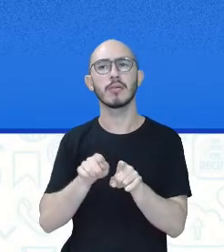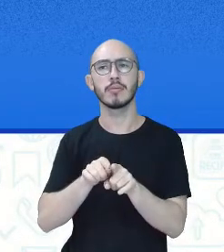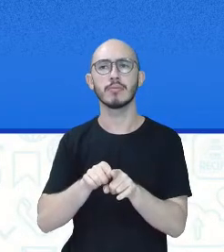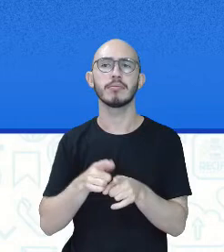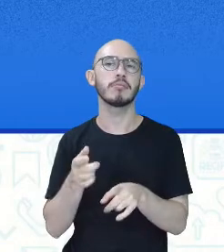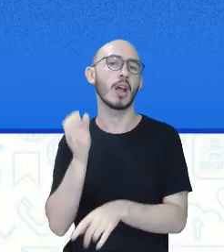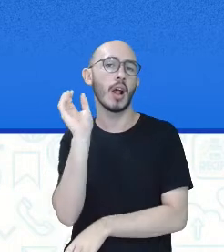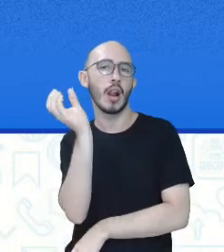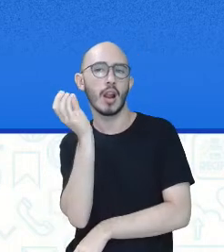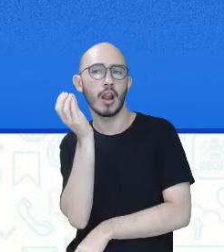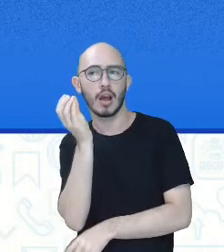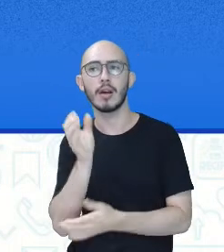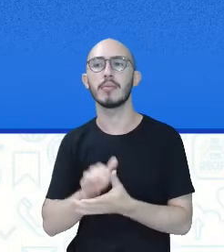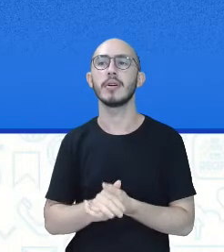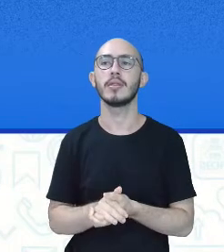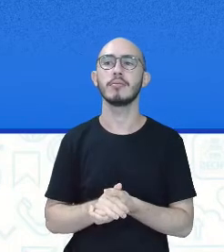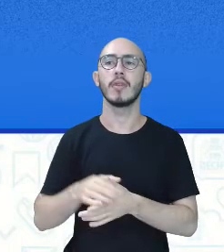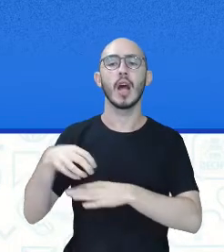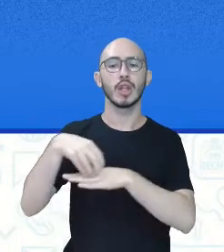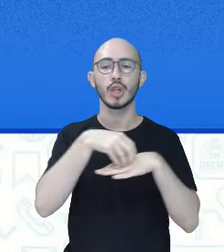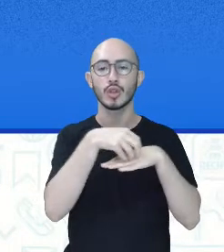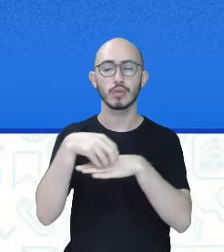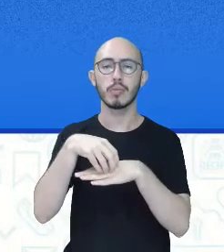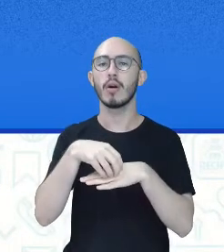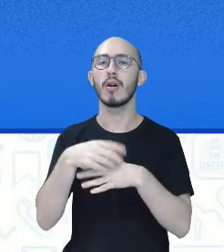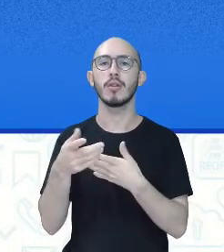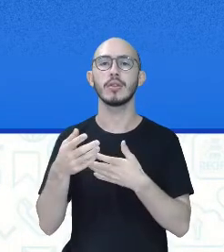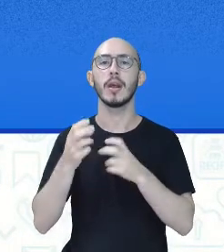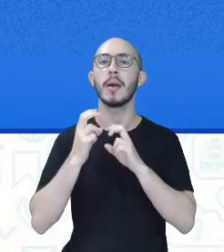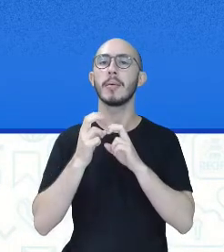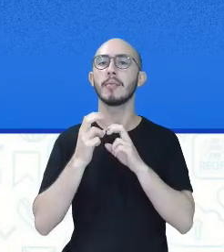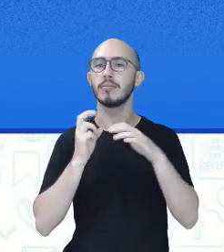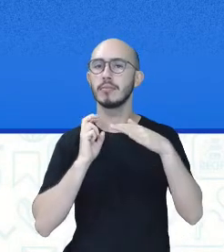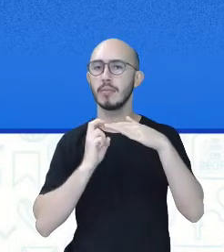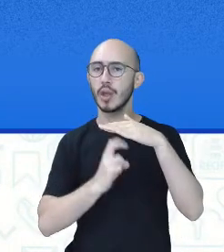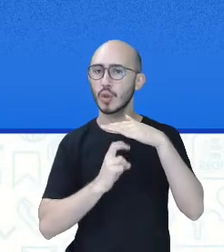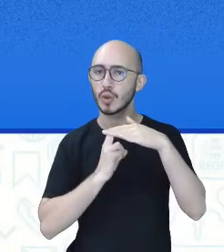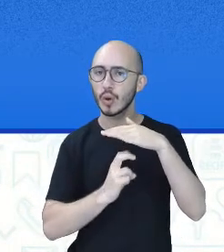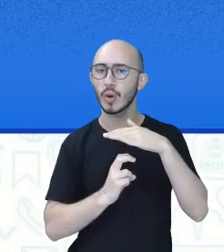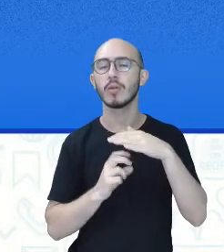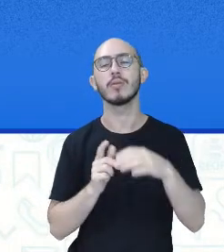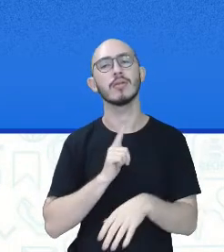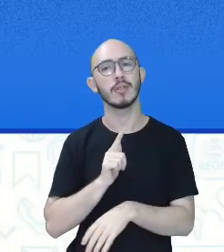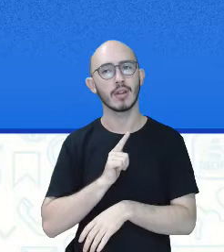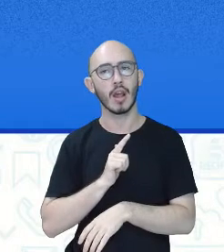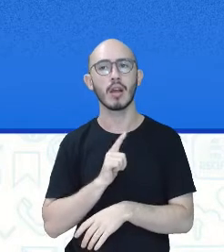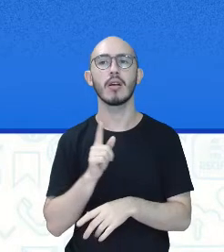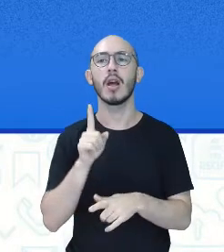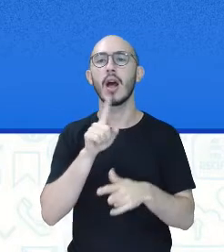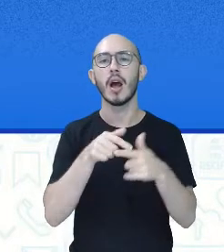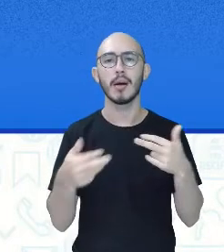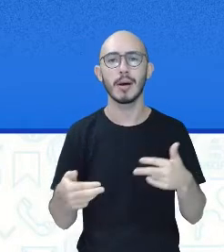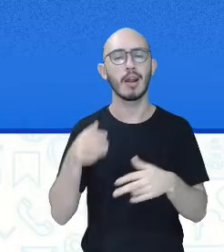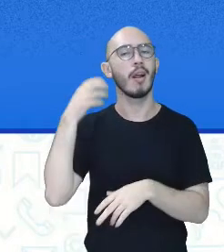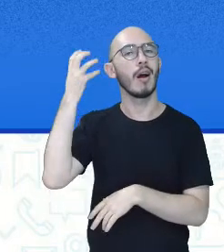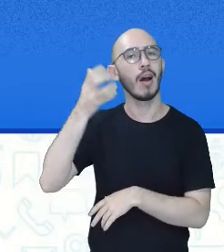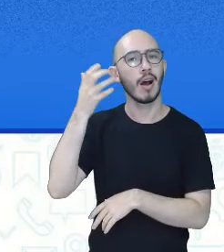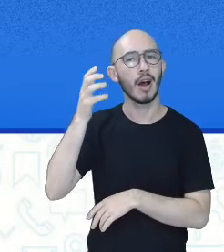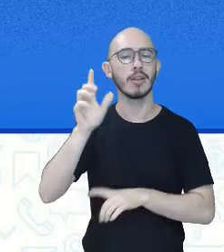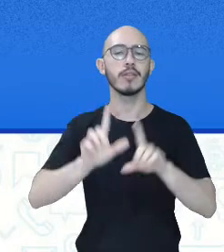como lâmpadas. No transporte coletivo, como o metrô, também a eletricidade está lá. Em aparelhos como